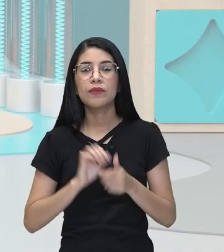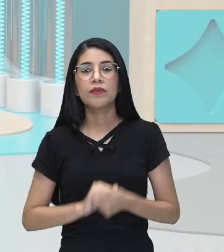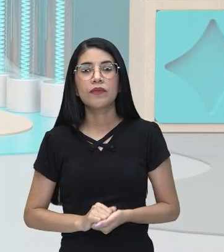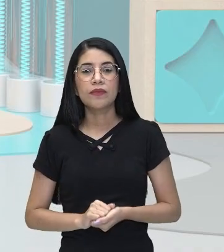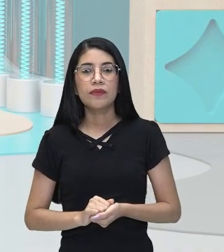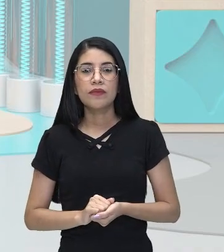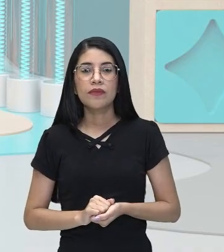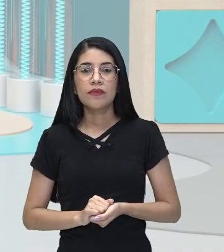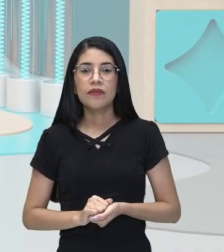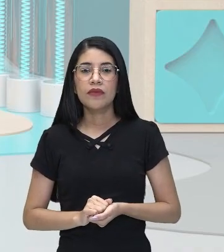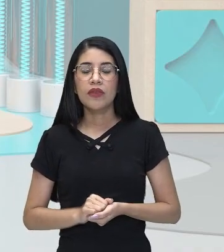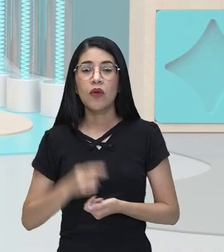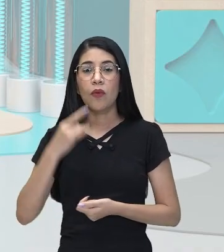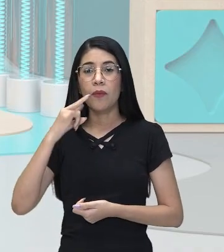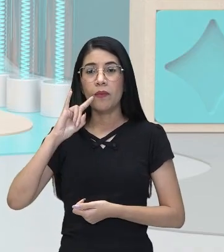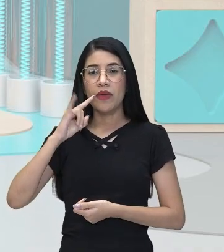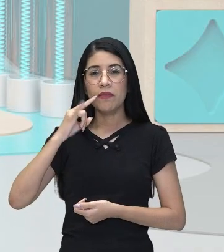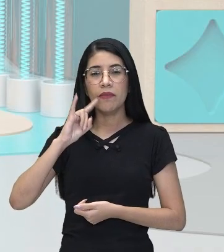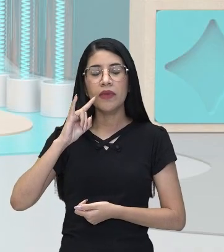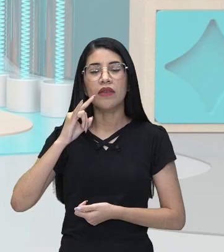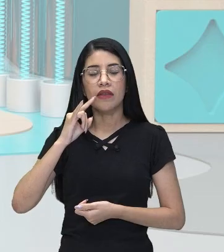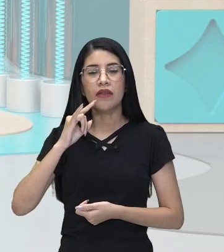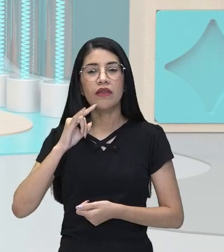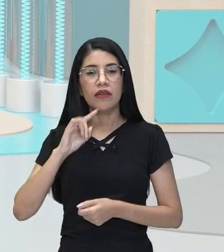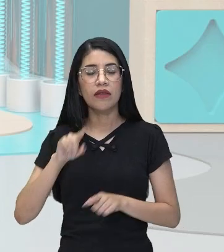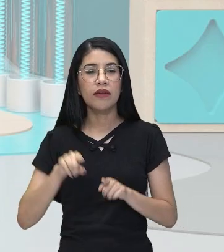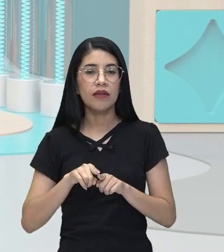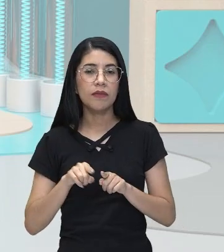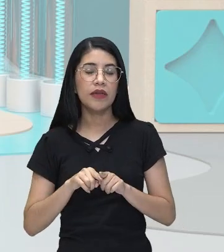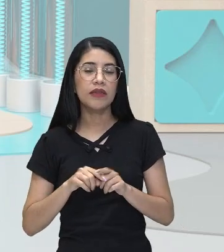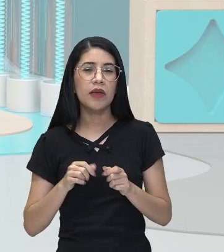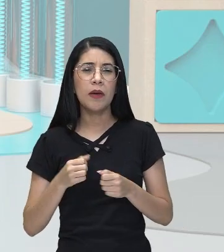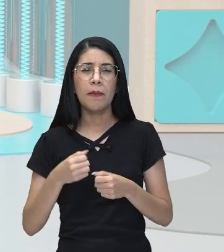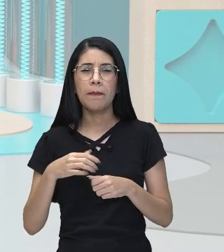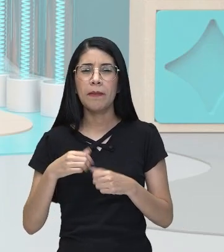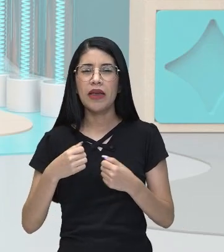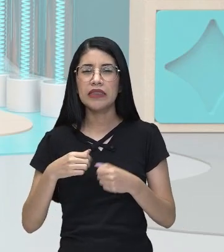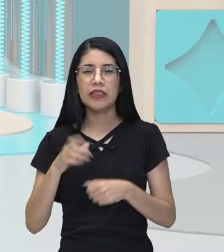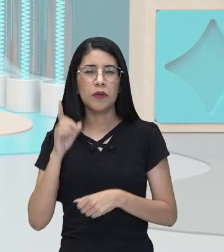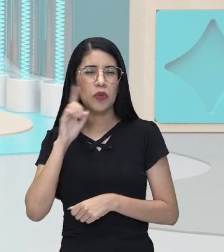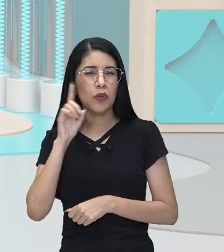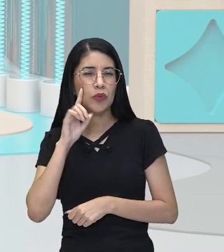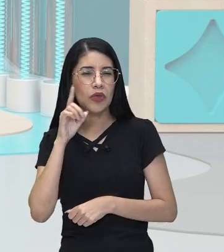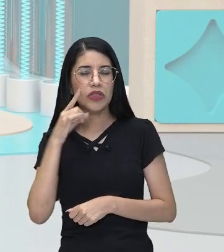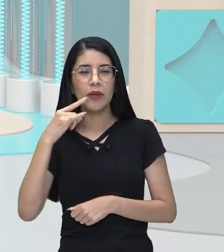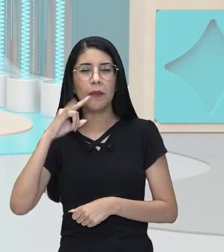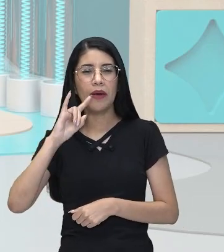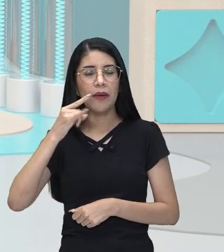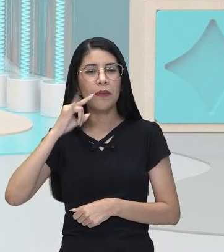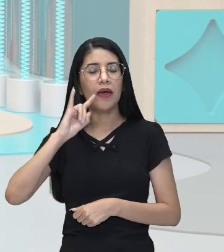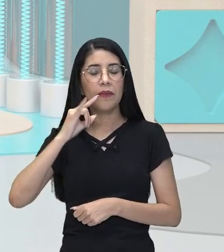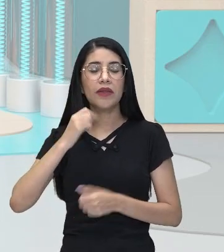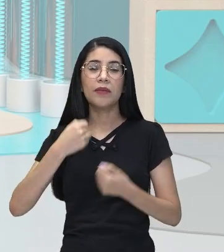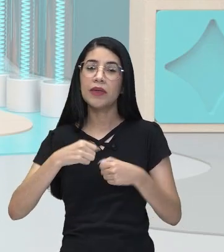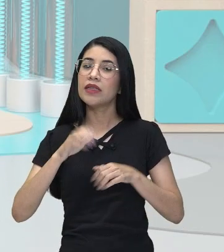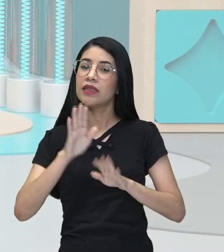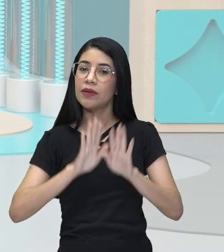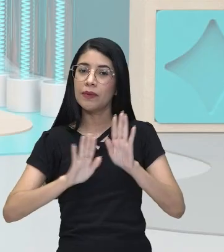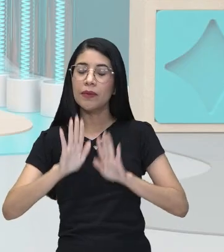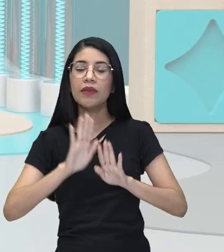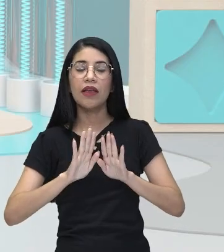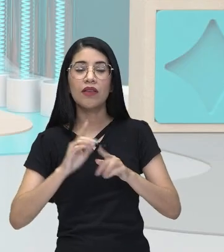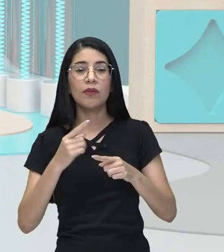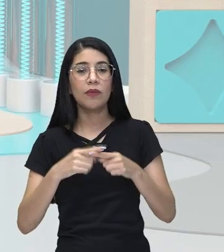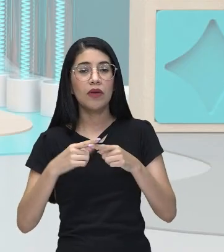ver, tá ali, ó. É o consumo de bebidas alcoólicas, que é a pessoa que bebe quase todo dia. Então, tem que tomar cuidado. O